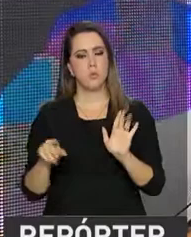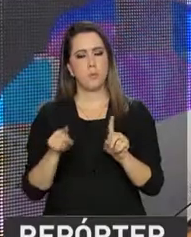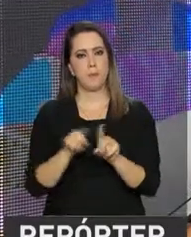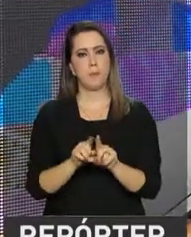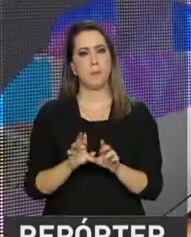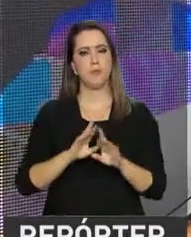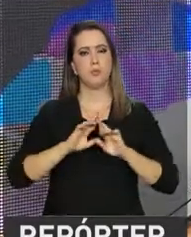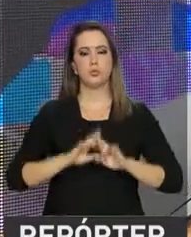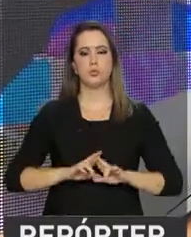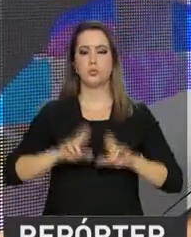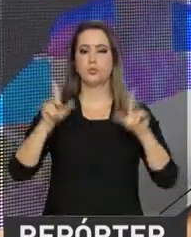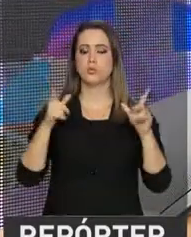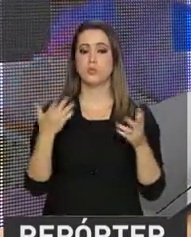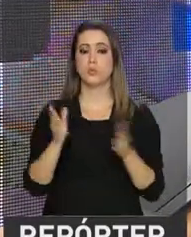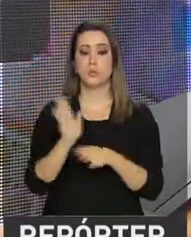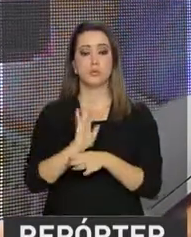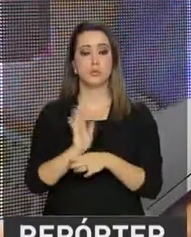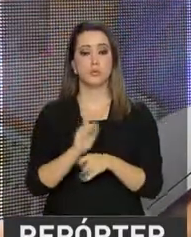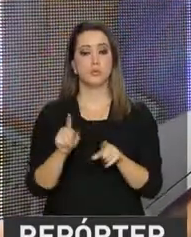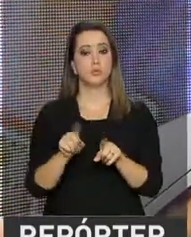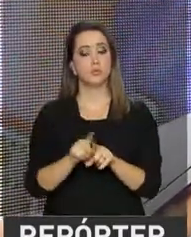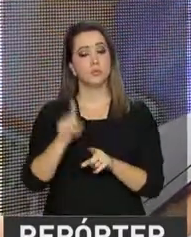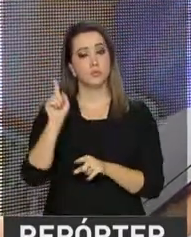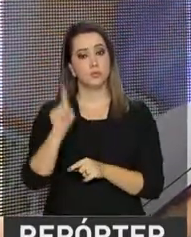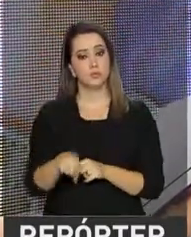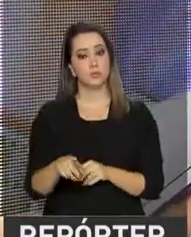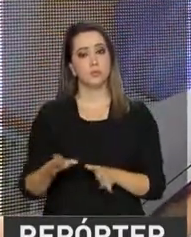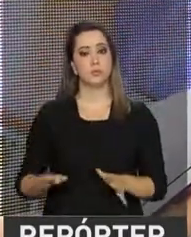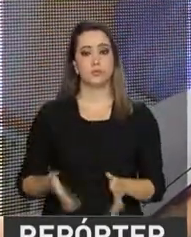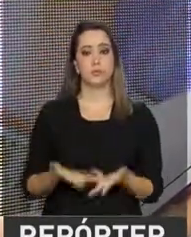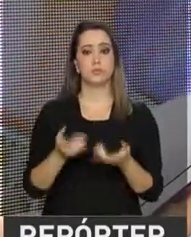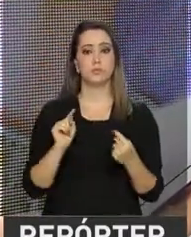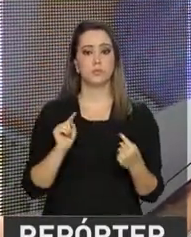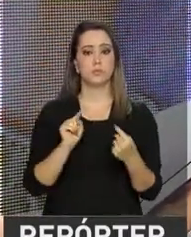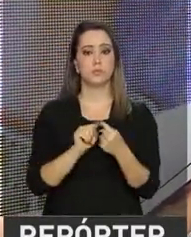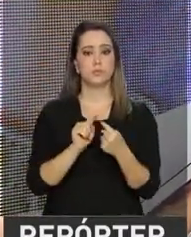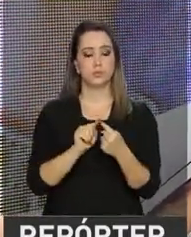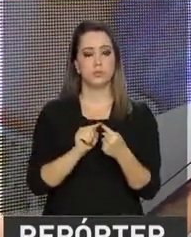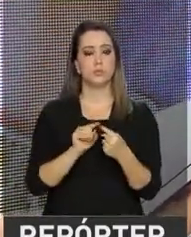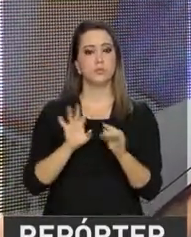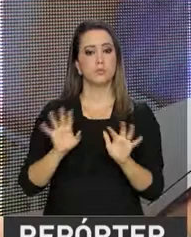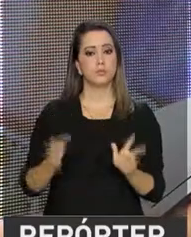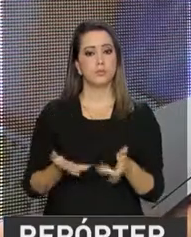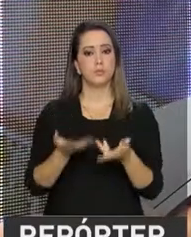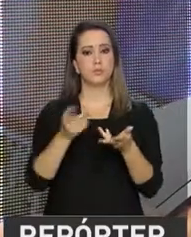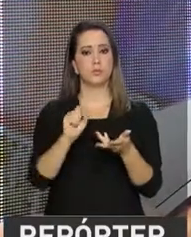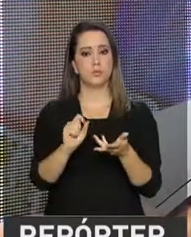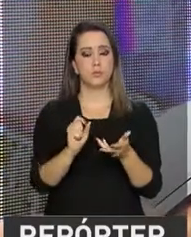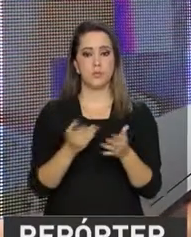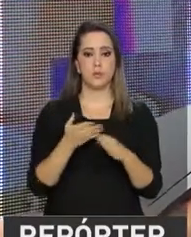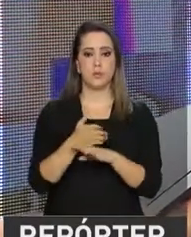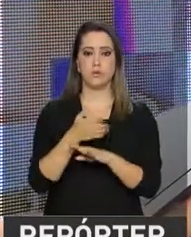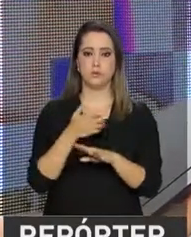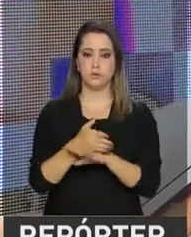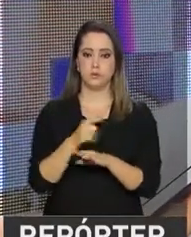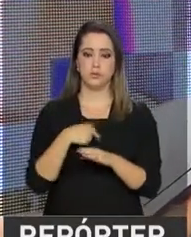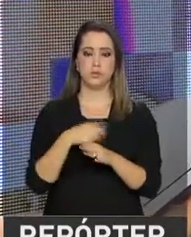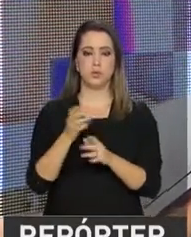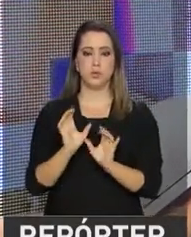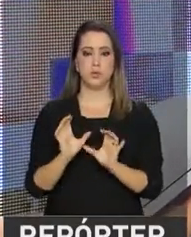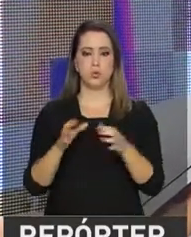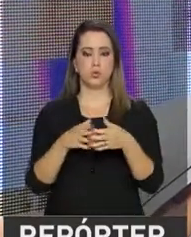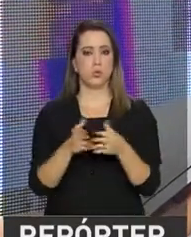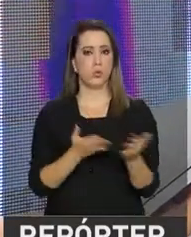que há no setor audiovisual. Também tem por objetivo estimular a entrada no mercado de